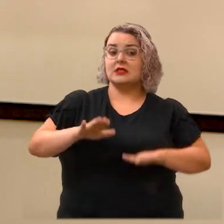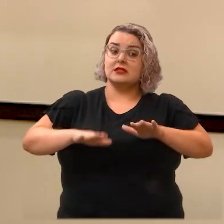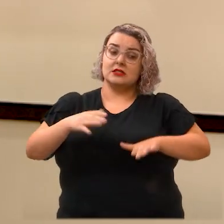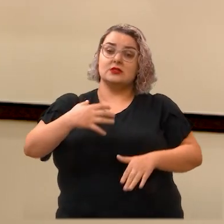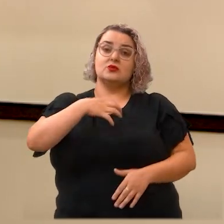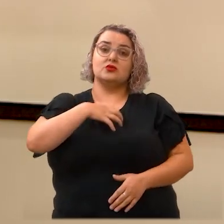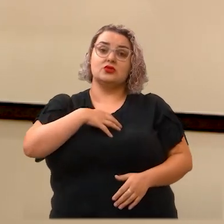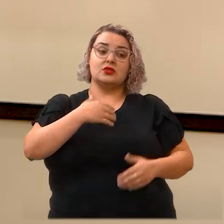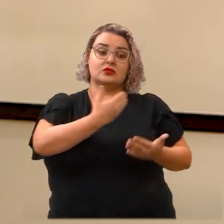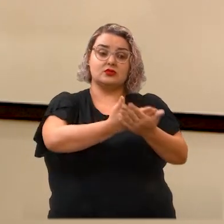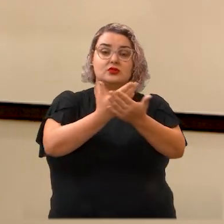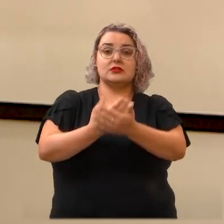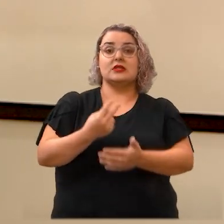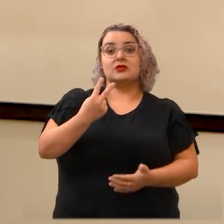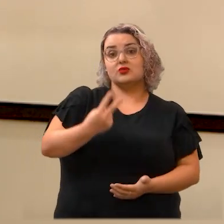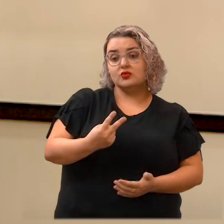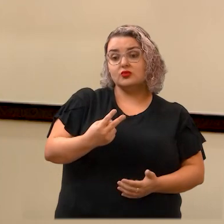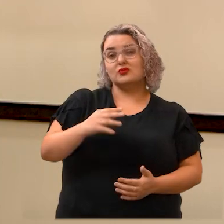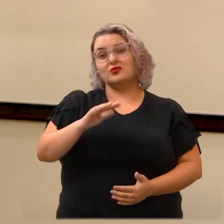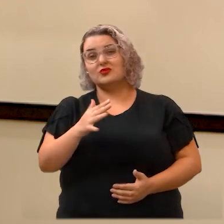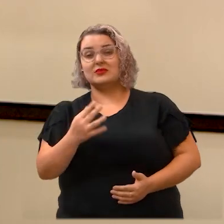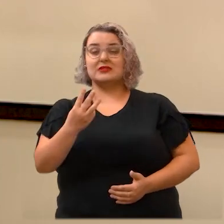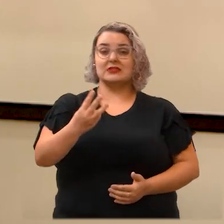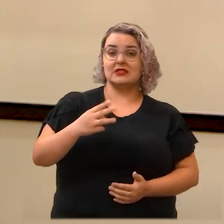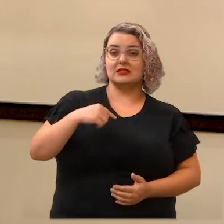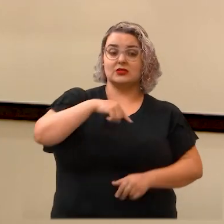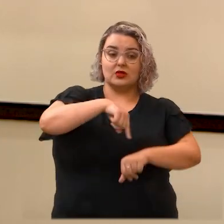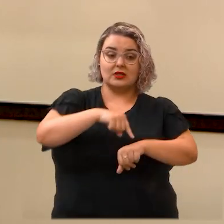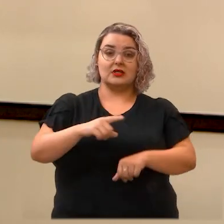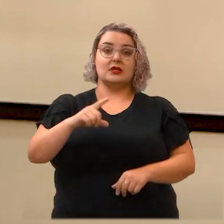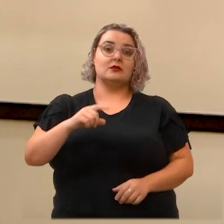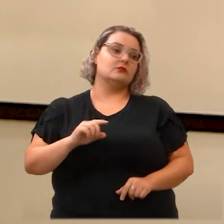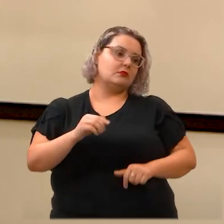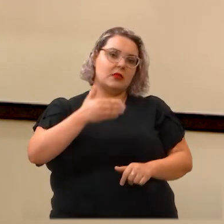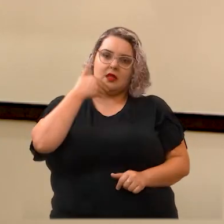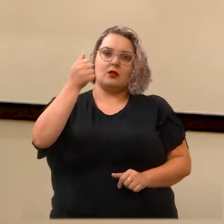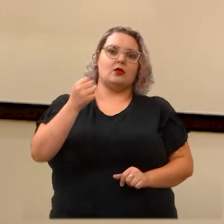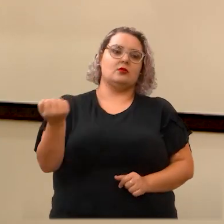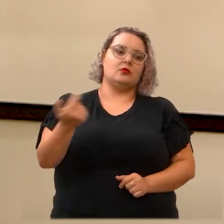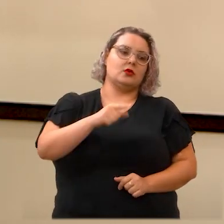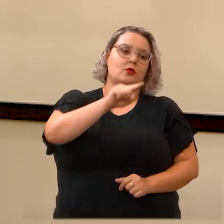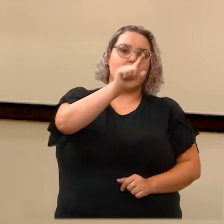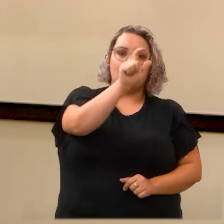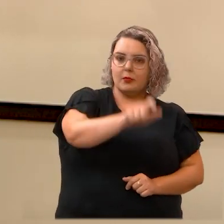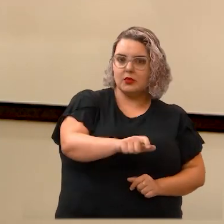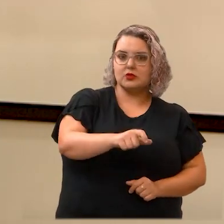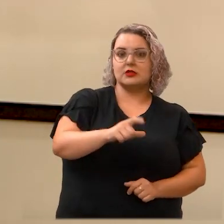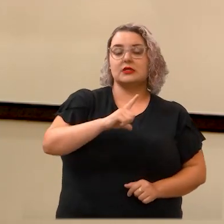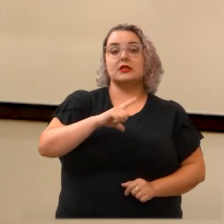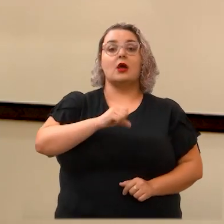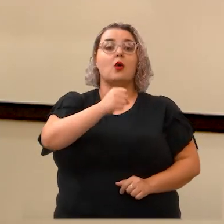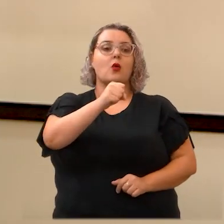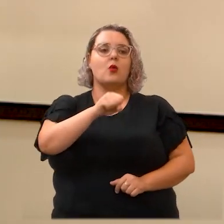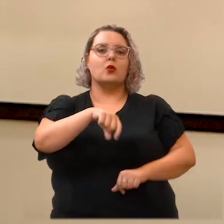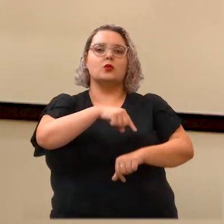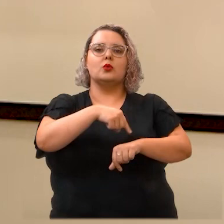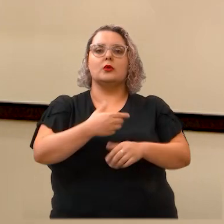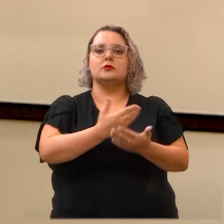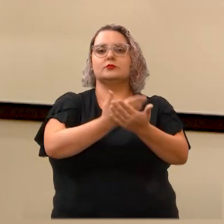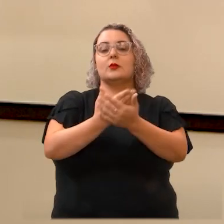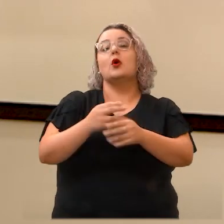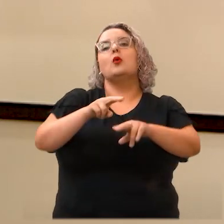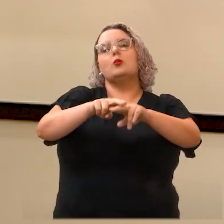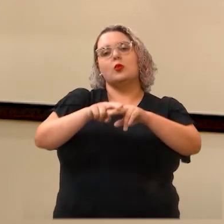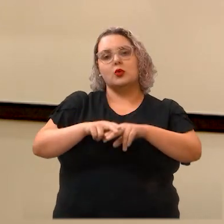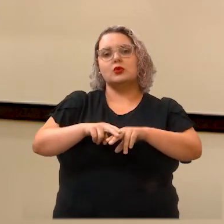como você estuda essas duas três horas rende mais do que o outro que tem 8 horas para estudar então e por isso que